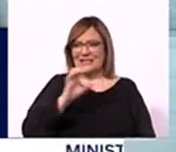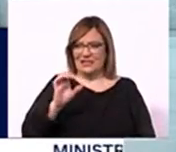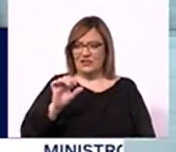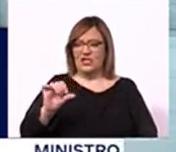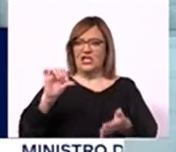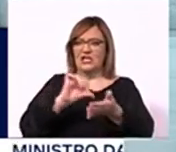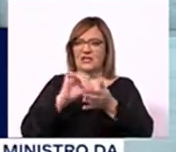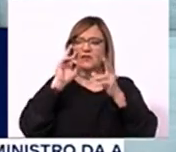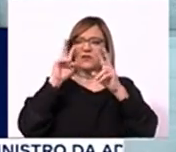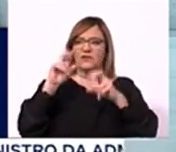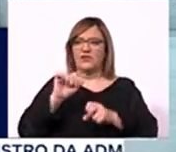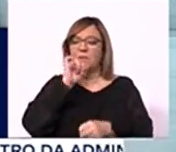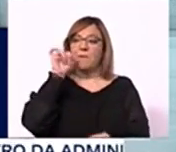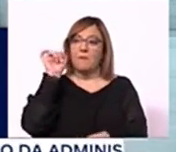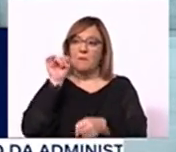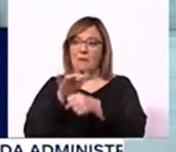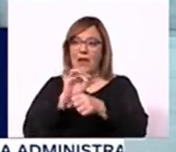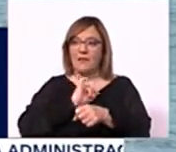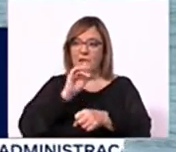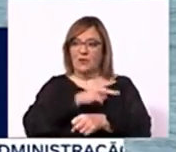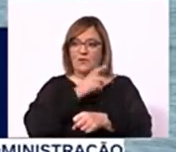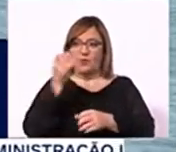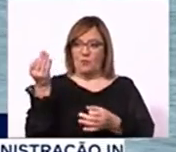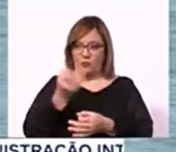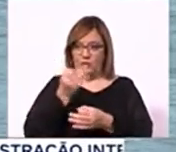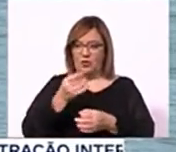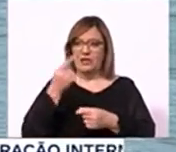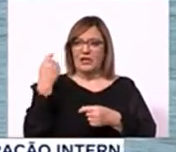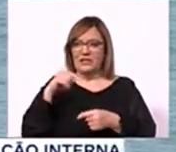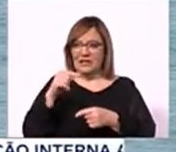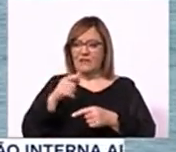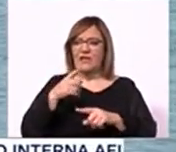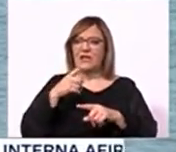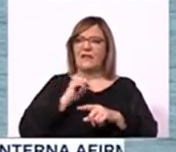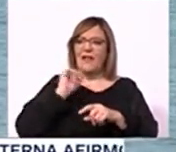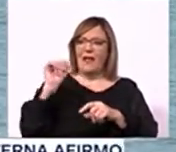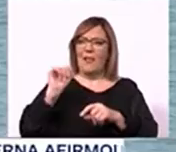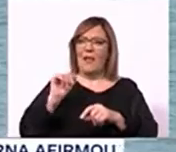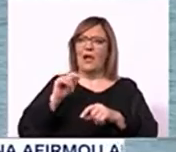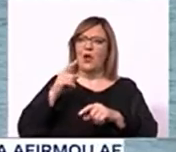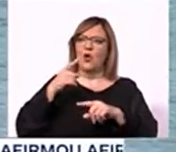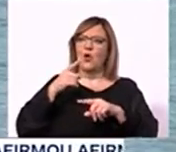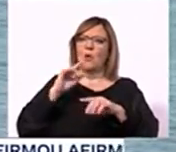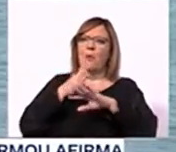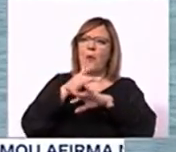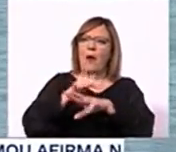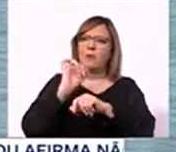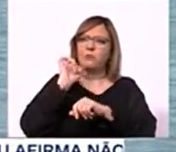Centro de Investigação do Mar da Universidade do Porto, decorreu no Terminal de Cruzeiros do Porto de Leixões.